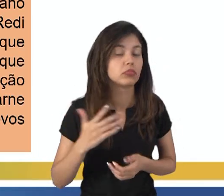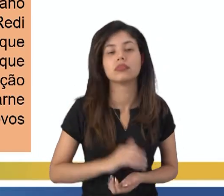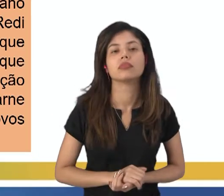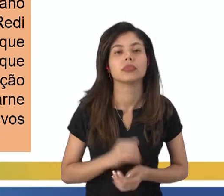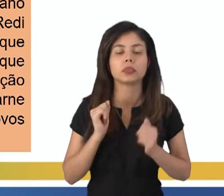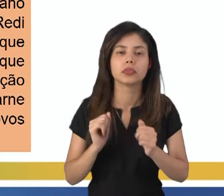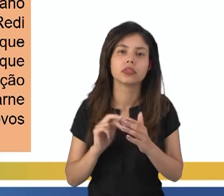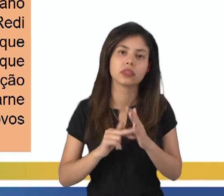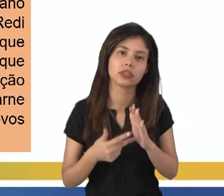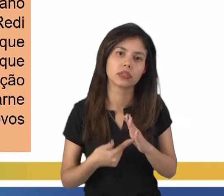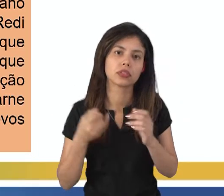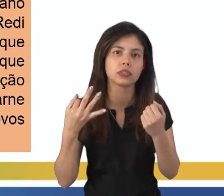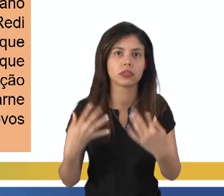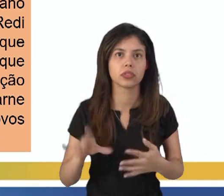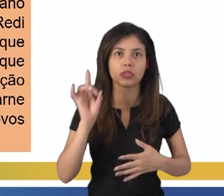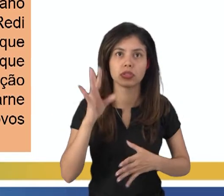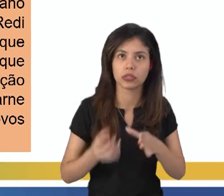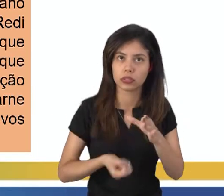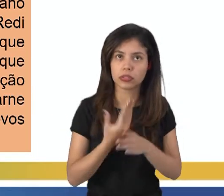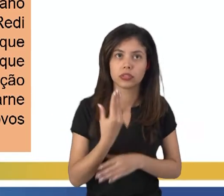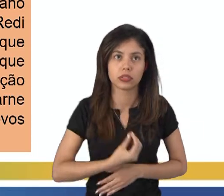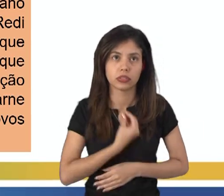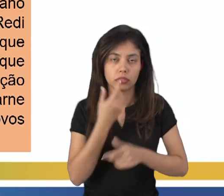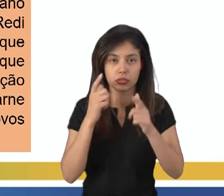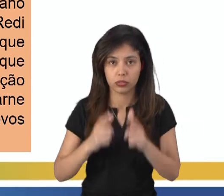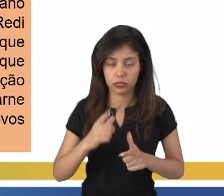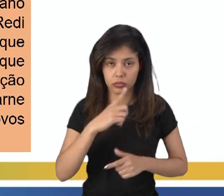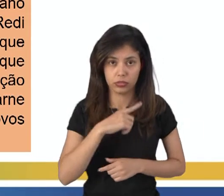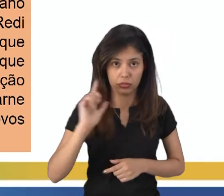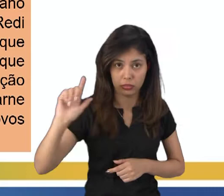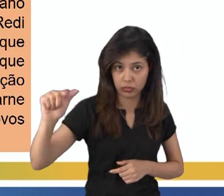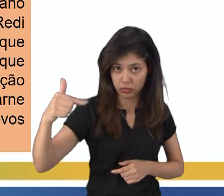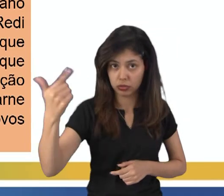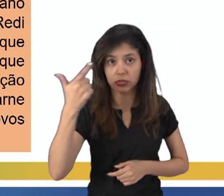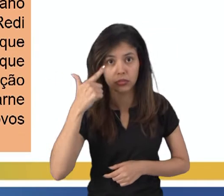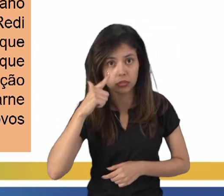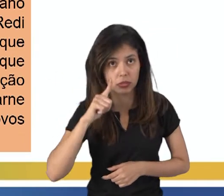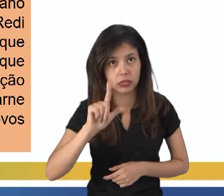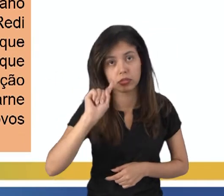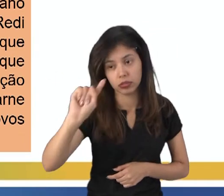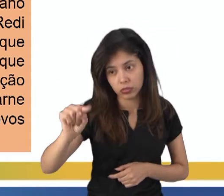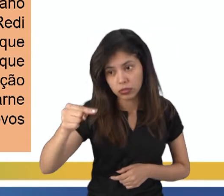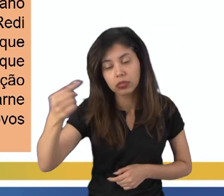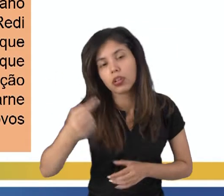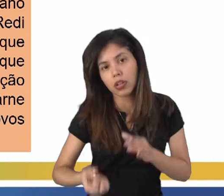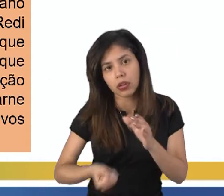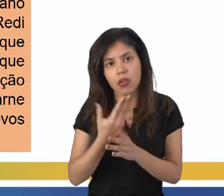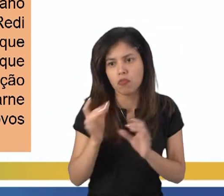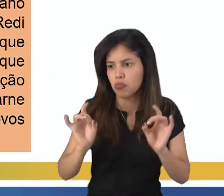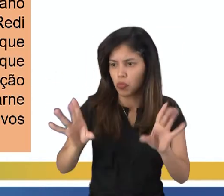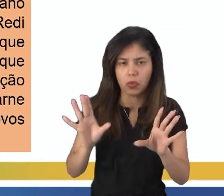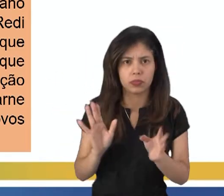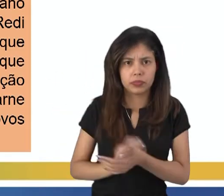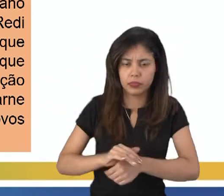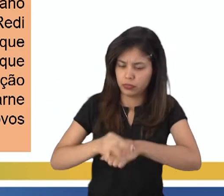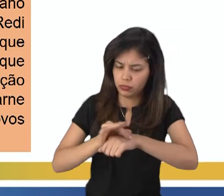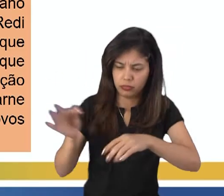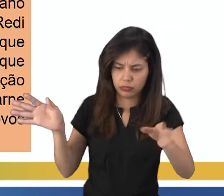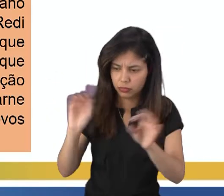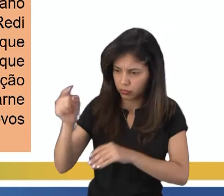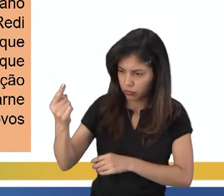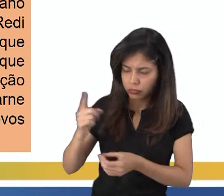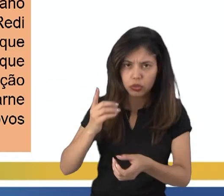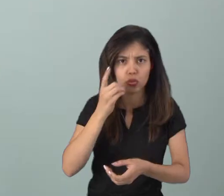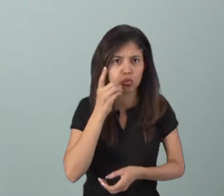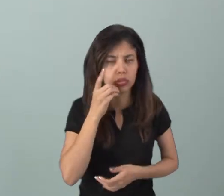pôde justificar aí que só surgia vida onde outras conseguiriam ir lá, né? Não ia surgir simplesmente no pedaço de carne, depois